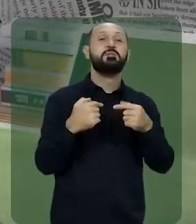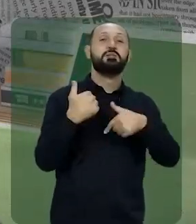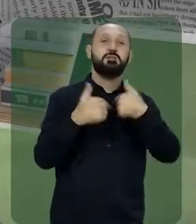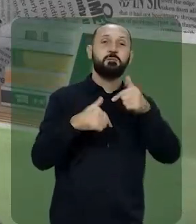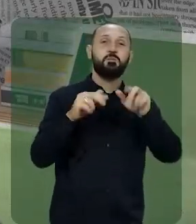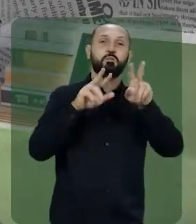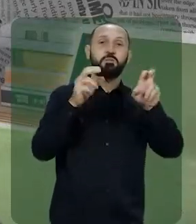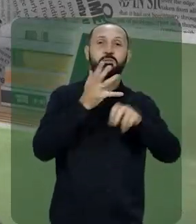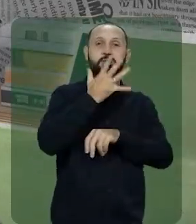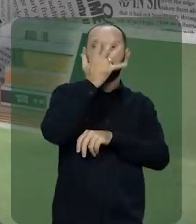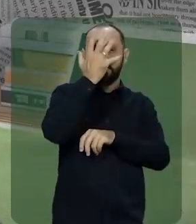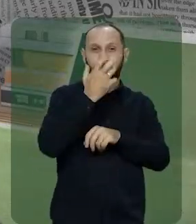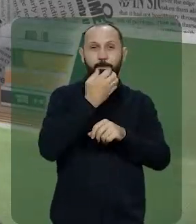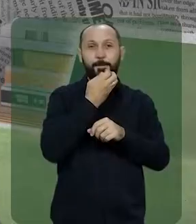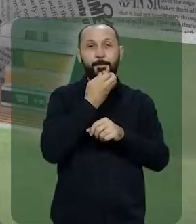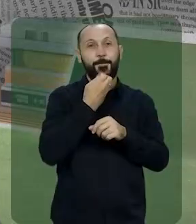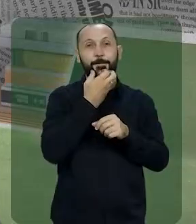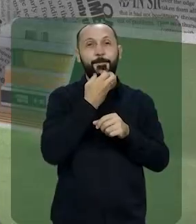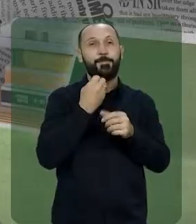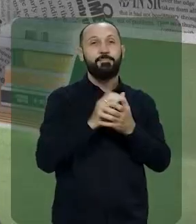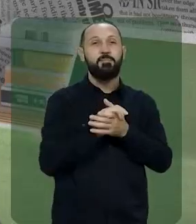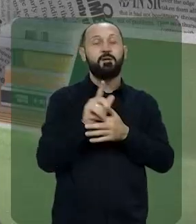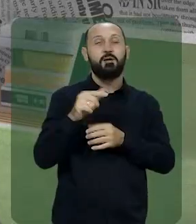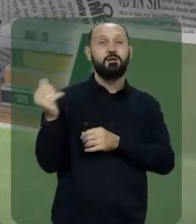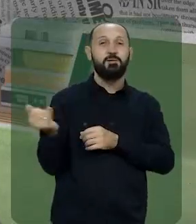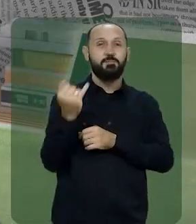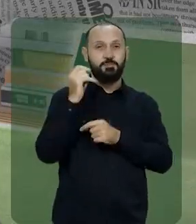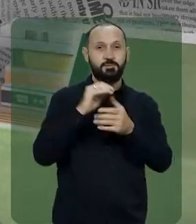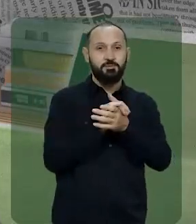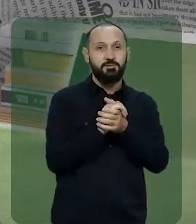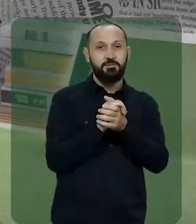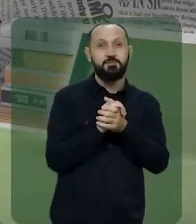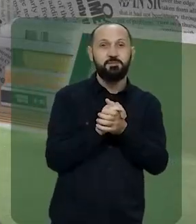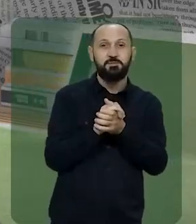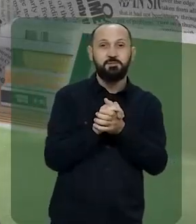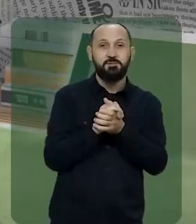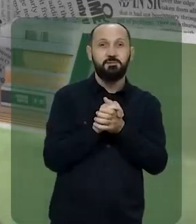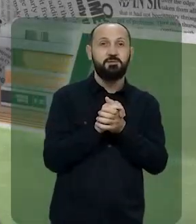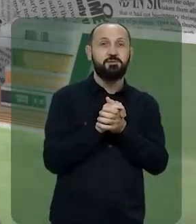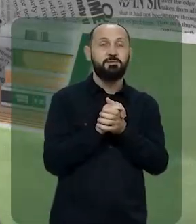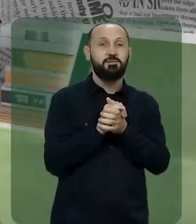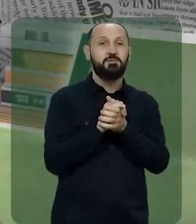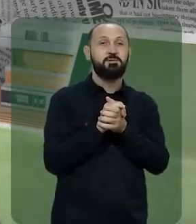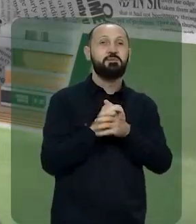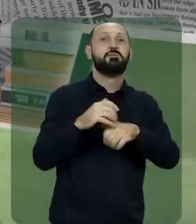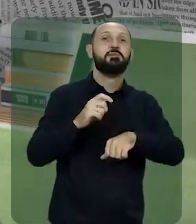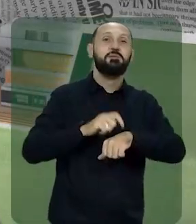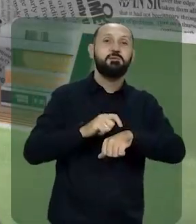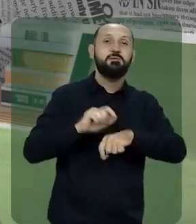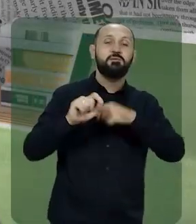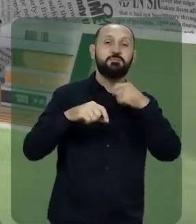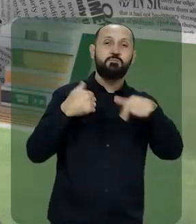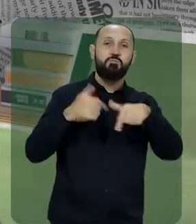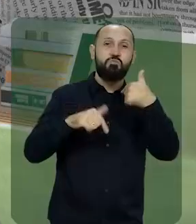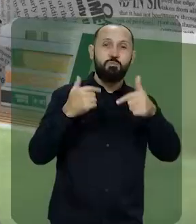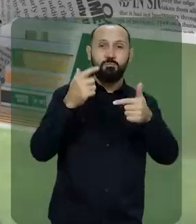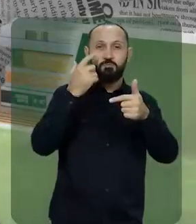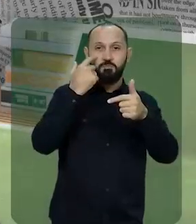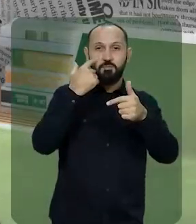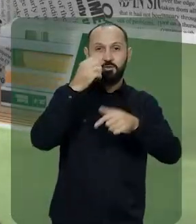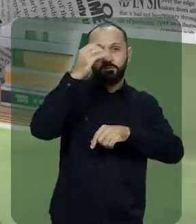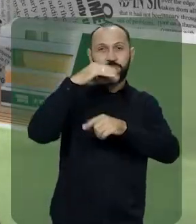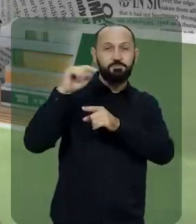bem. E as pessoas que irão para lá tem que ser muito bem pensado quem vai para lá, porque vai trabalhar com questões muito